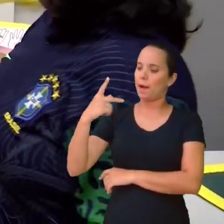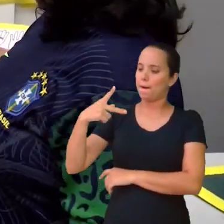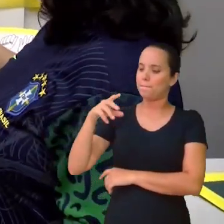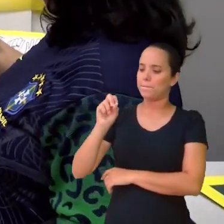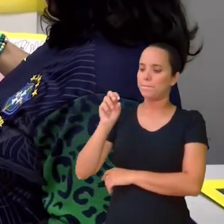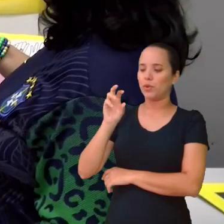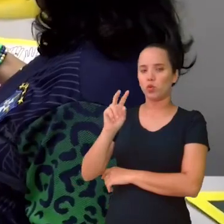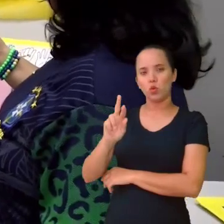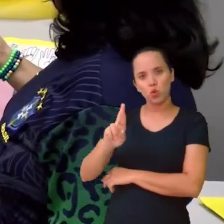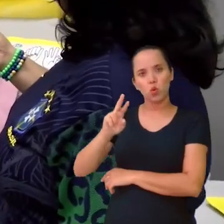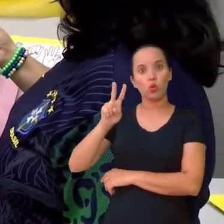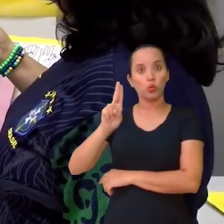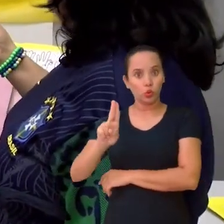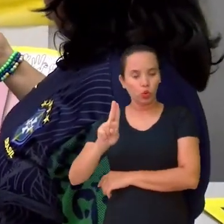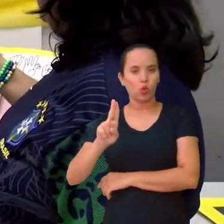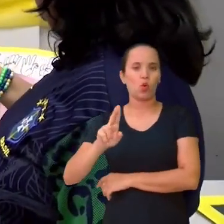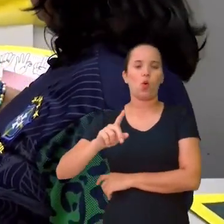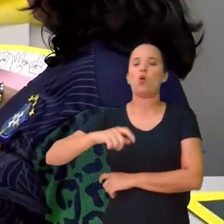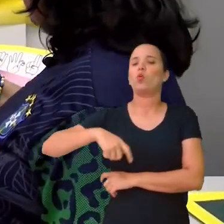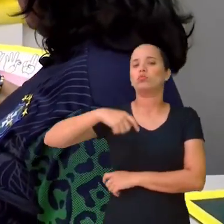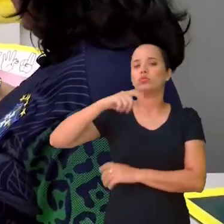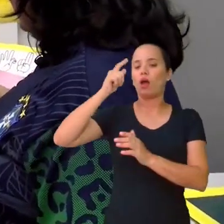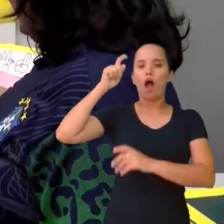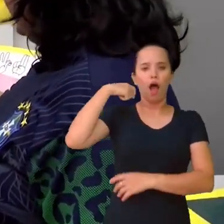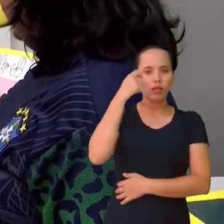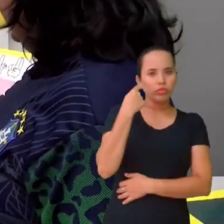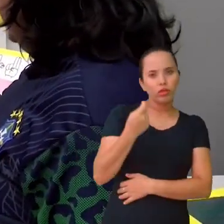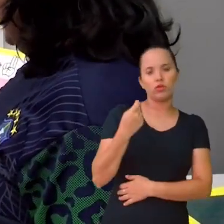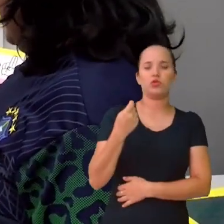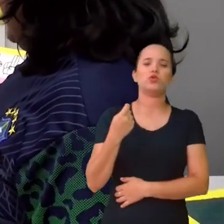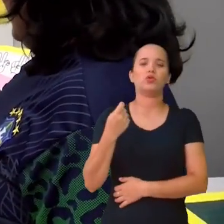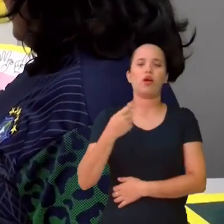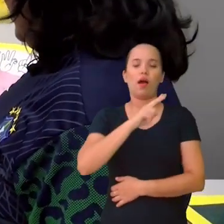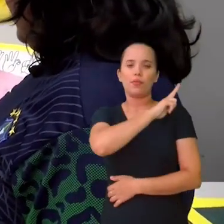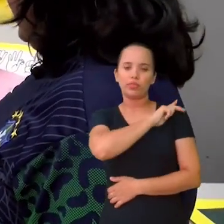do Amaral. Então a gente tem aqui